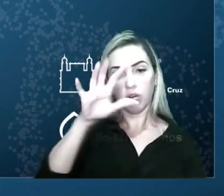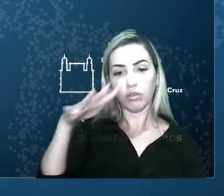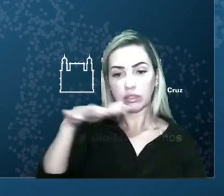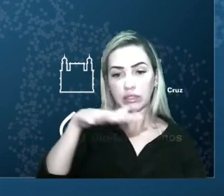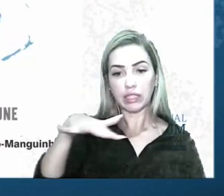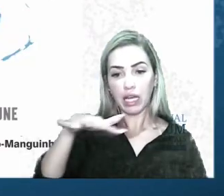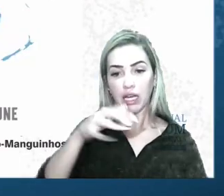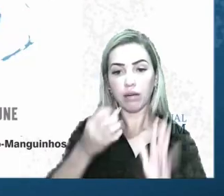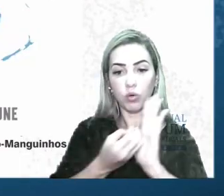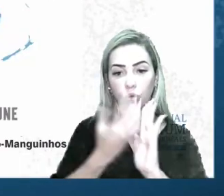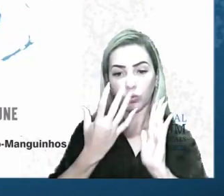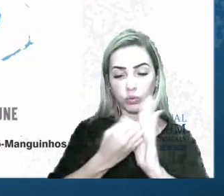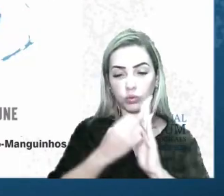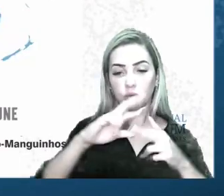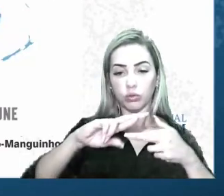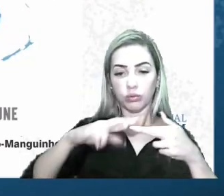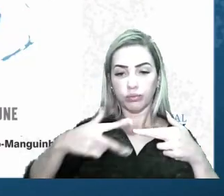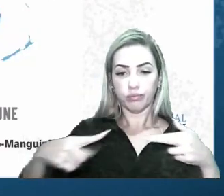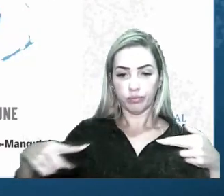RNA.